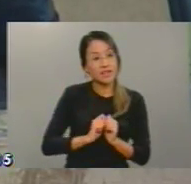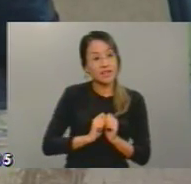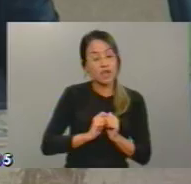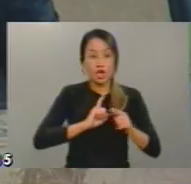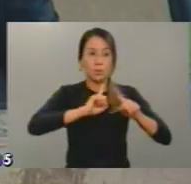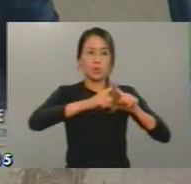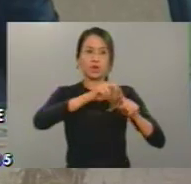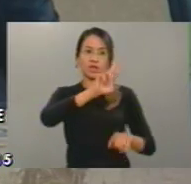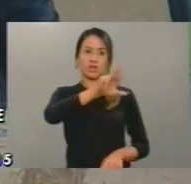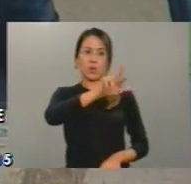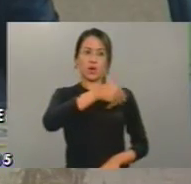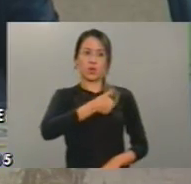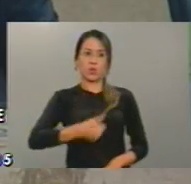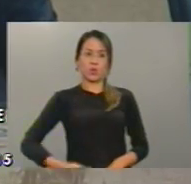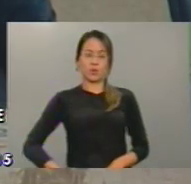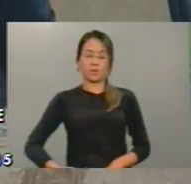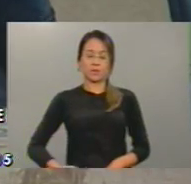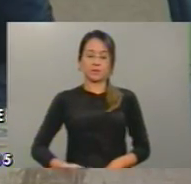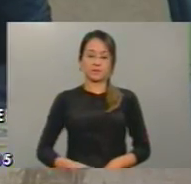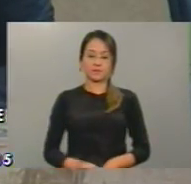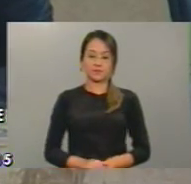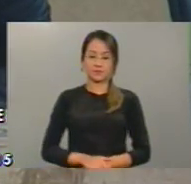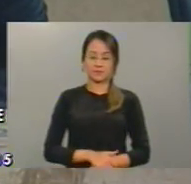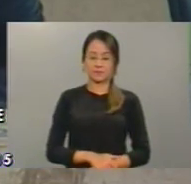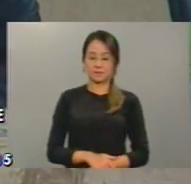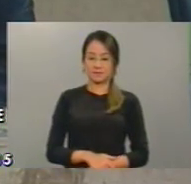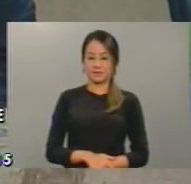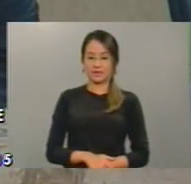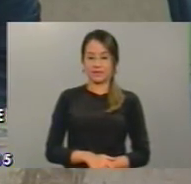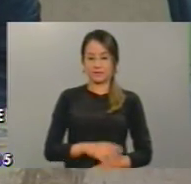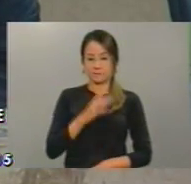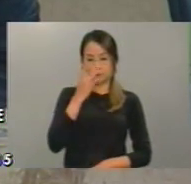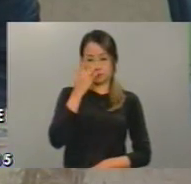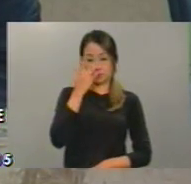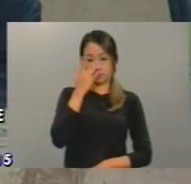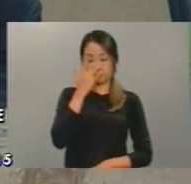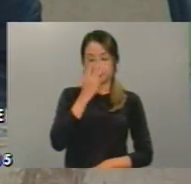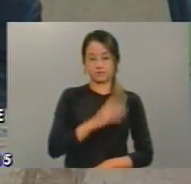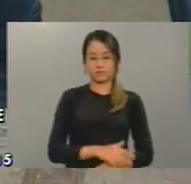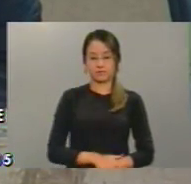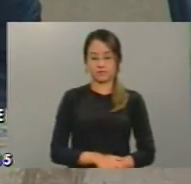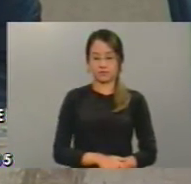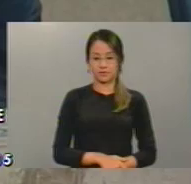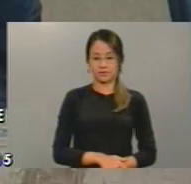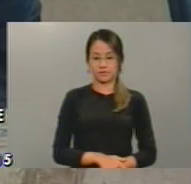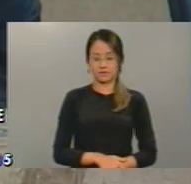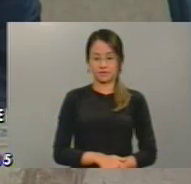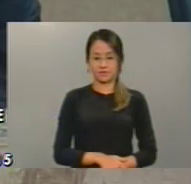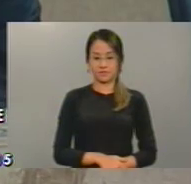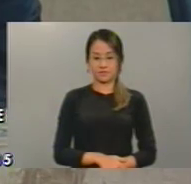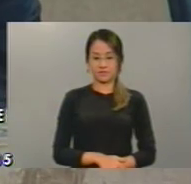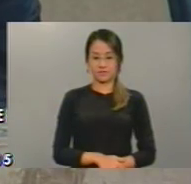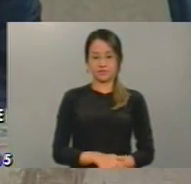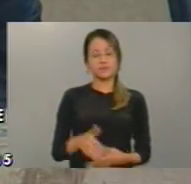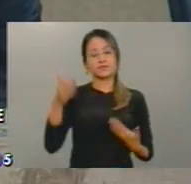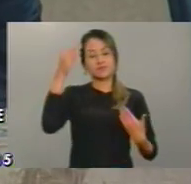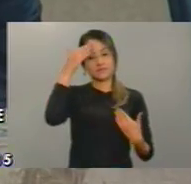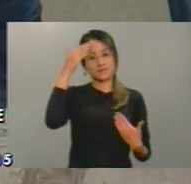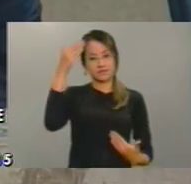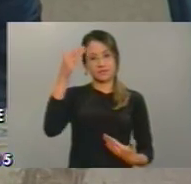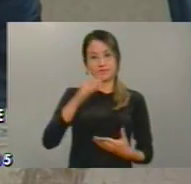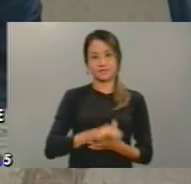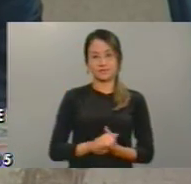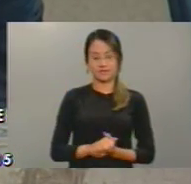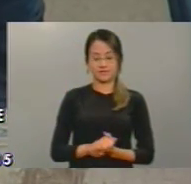Eu vou conceder 1 minuto pelo tempo regimental e vou conceder mais 1 minuto aqui por... Agradeço a Vossa Excelência. 2 minutos, obrigado,